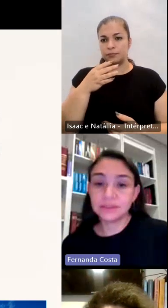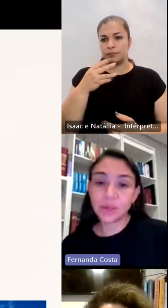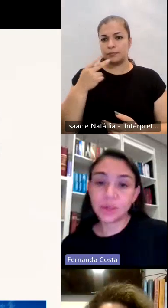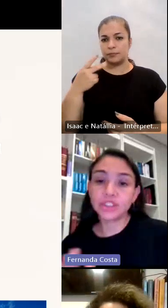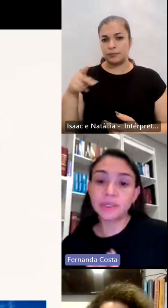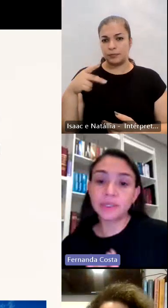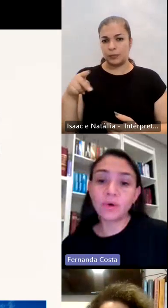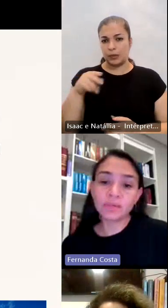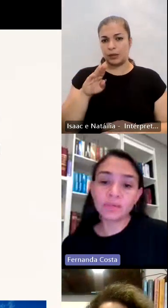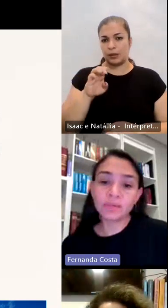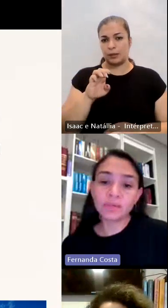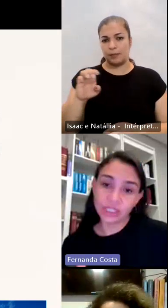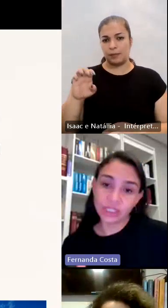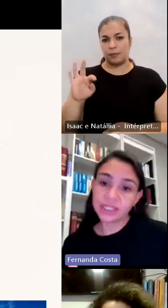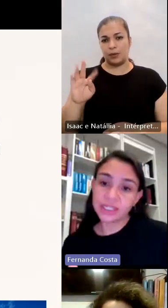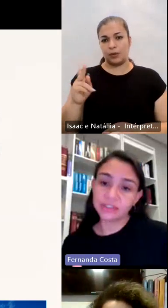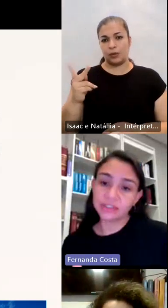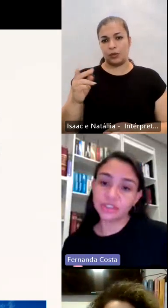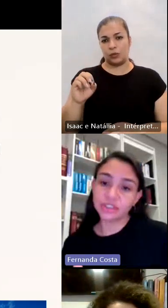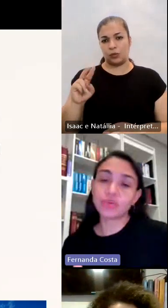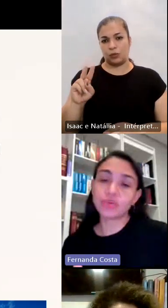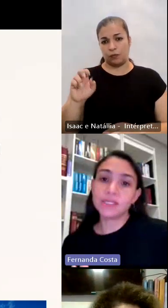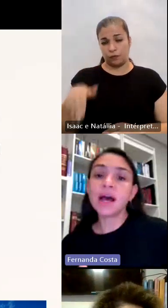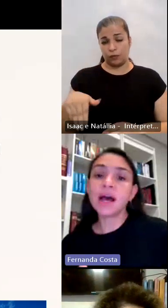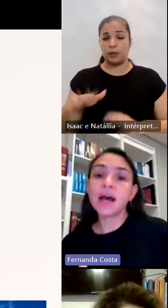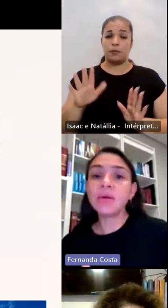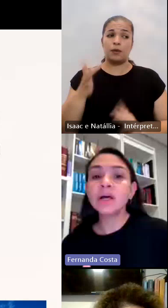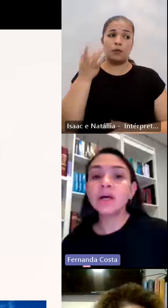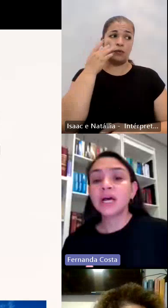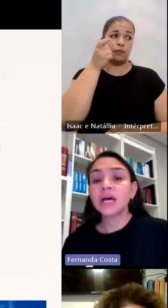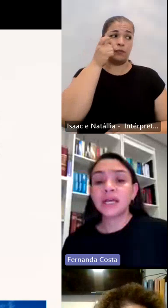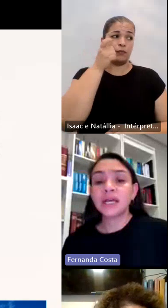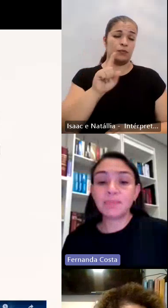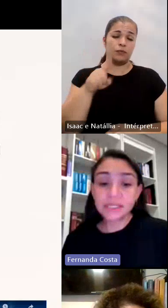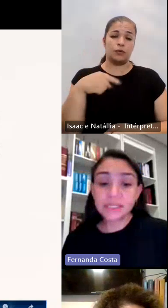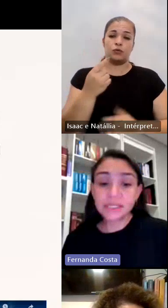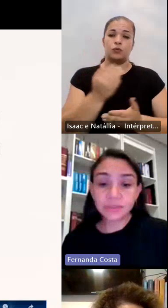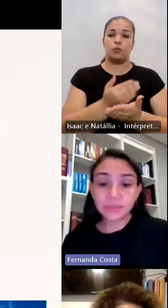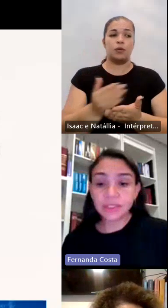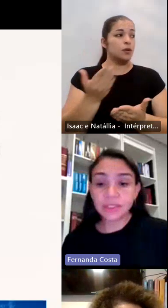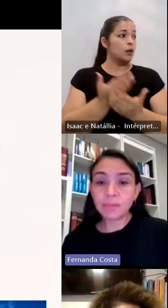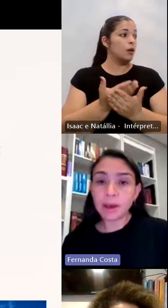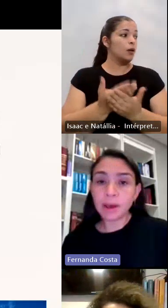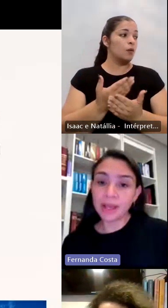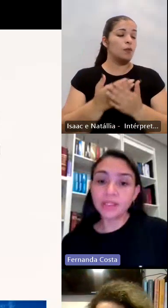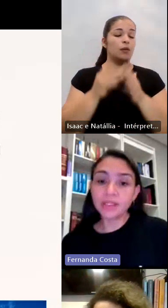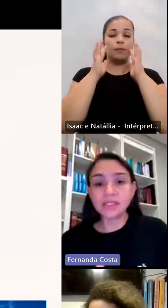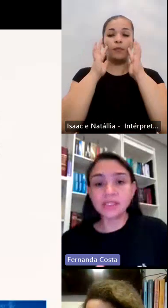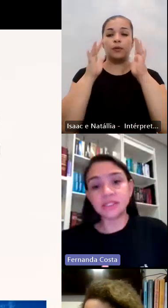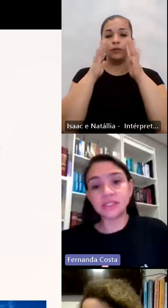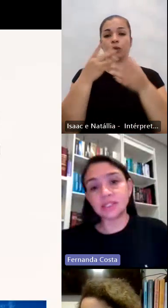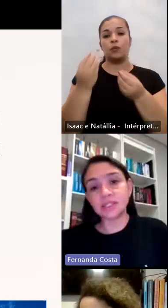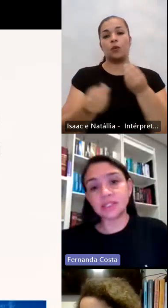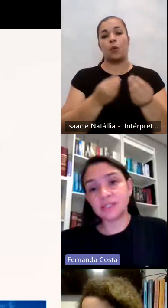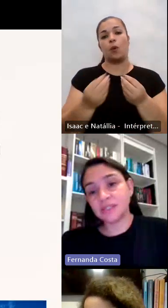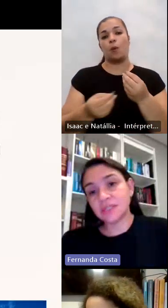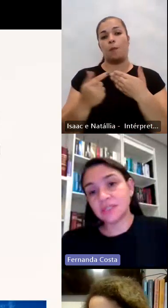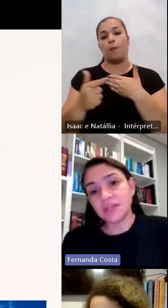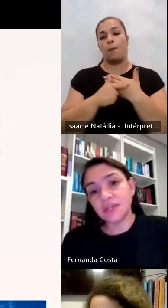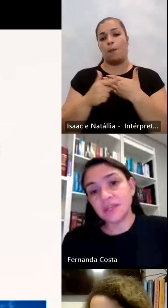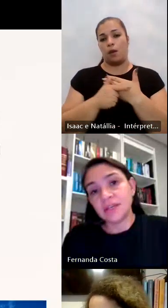da história de Beethoven, mas eu achei interessante a gente começar a aula pensando, né, no papel que